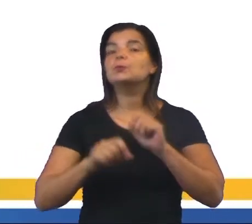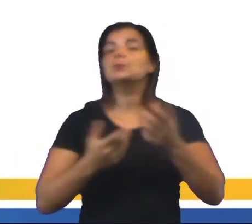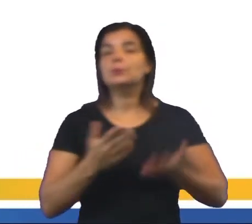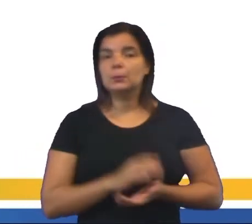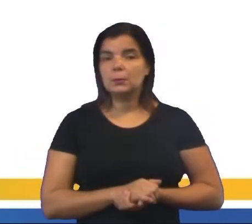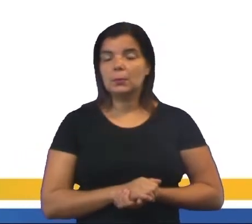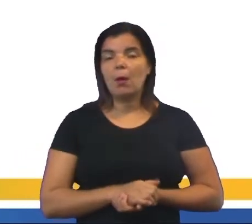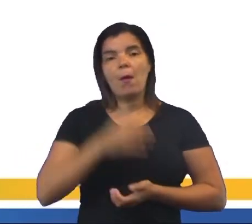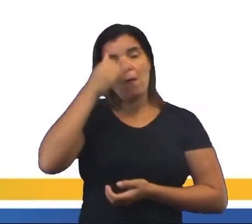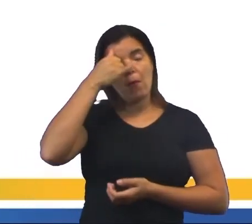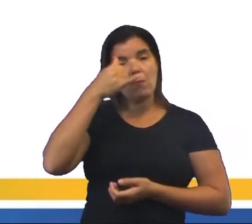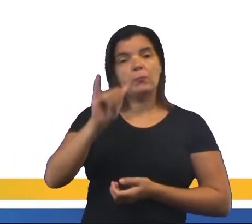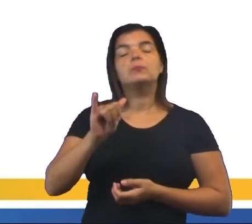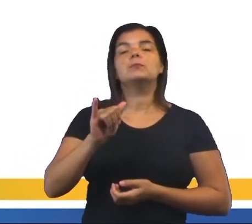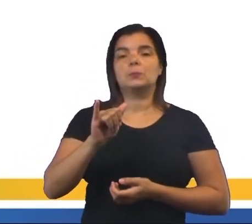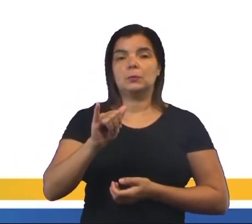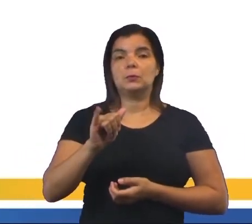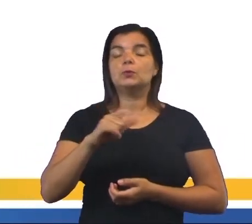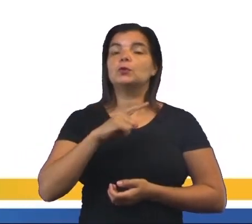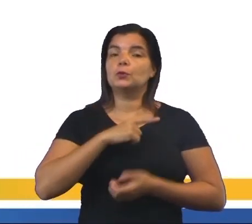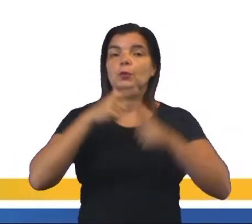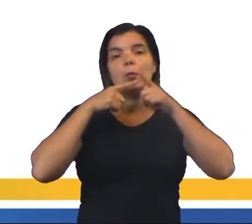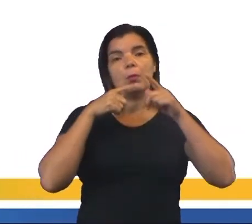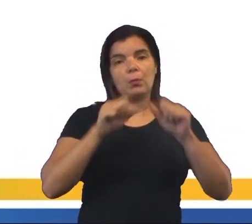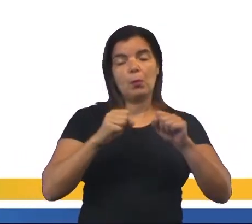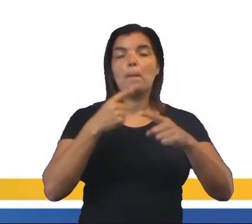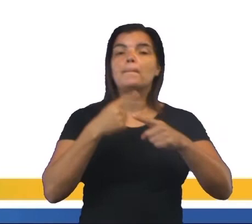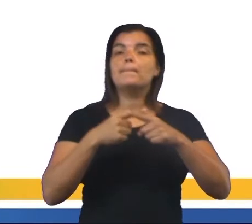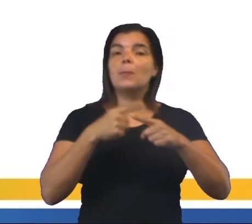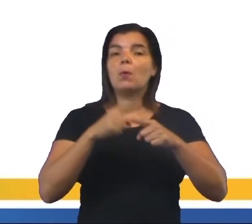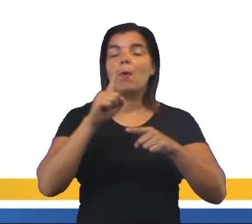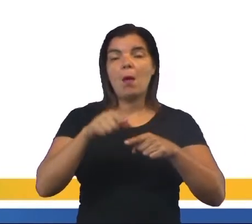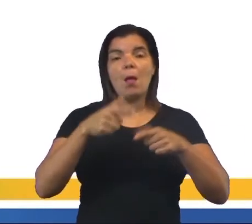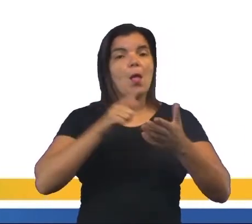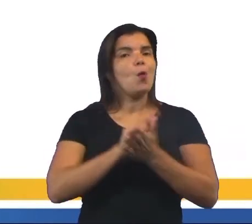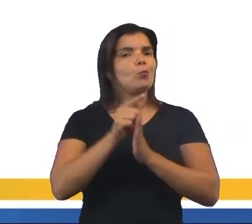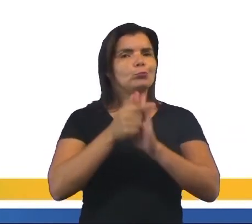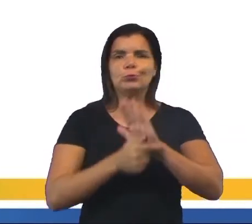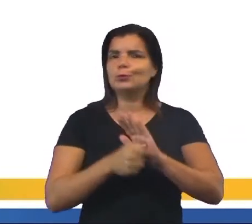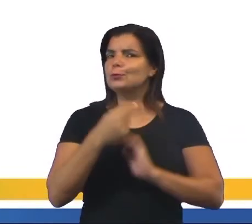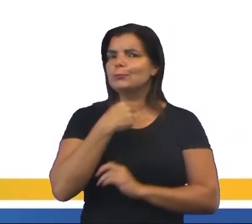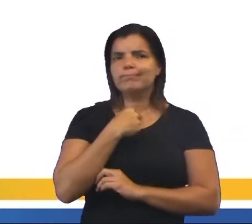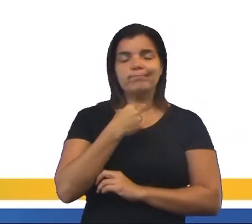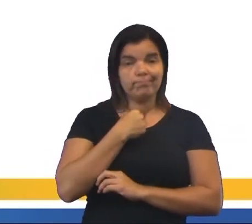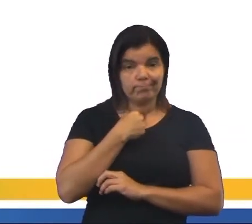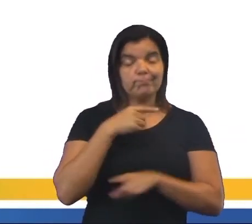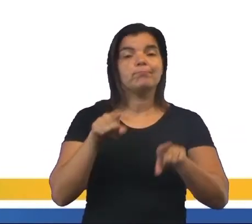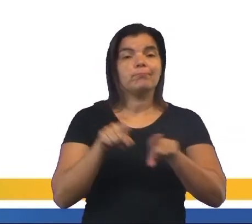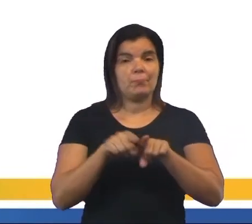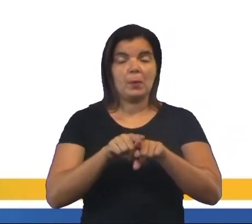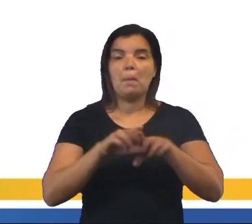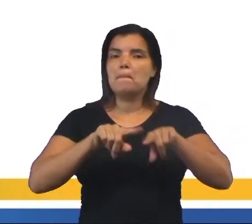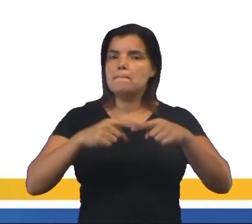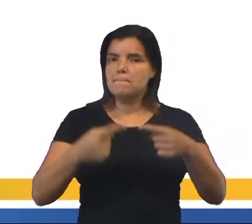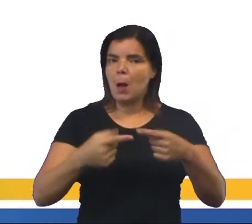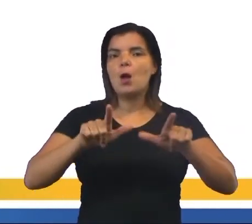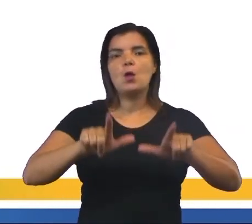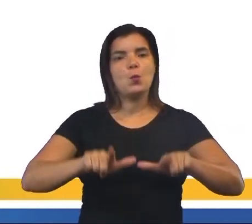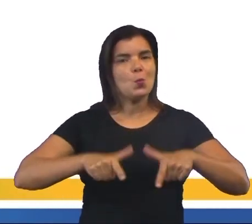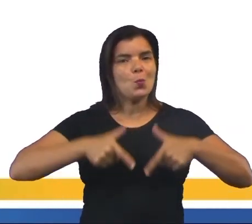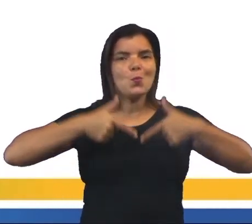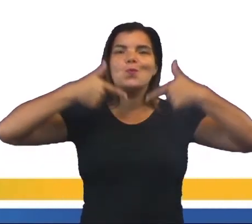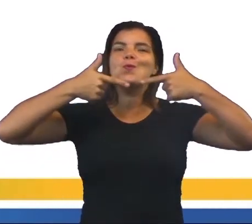precisa evitar esse tipo de linguagem, porque é um gênero que não permite. No meme permite, memórias literárias